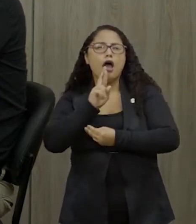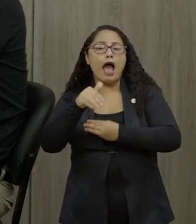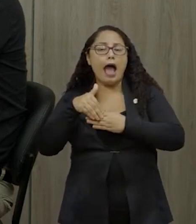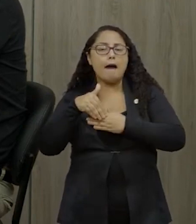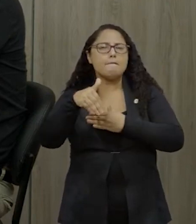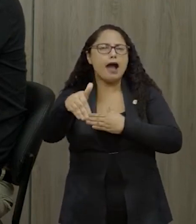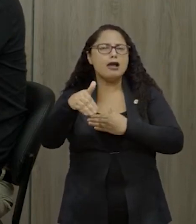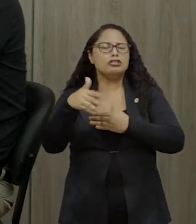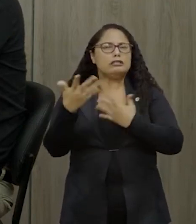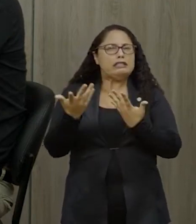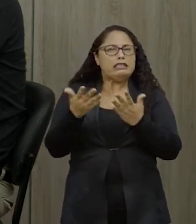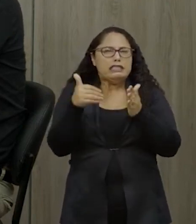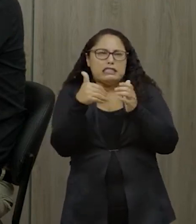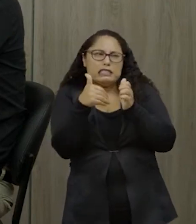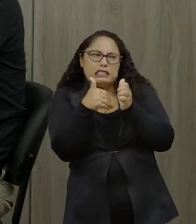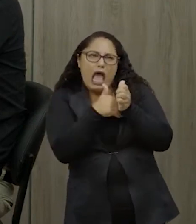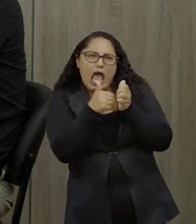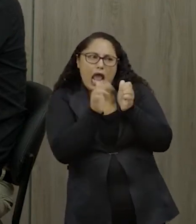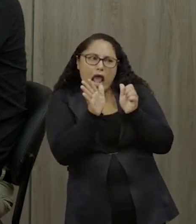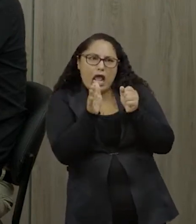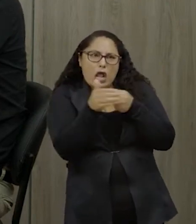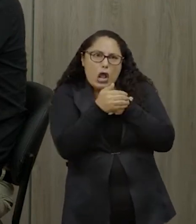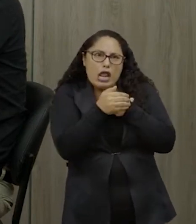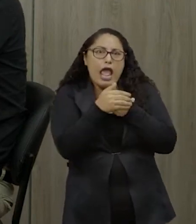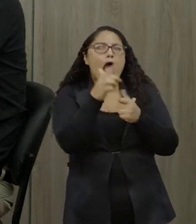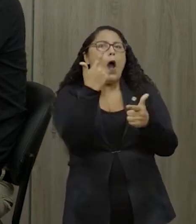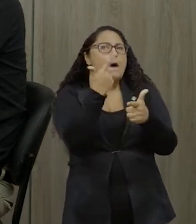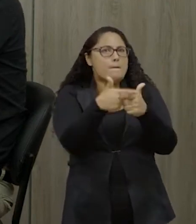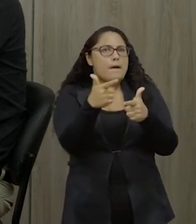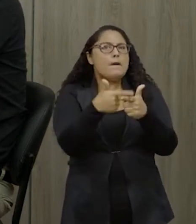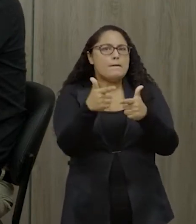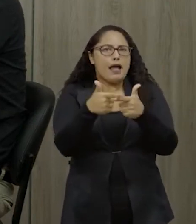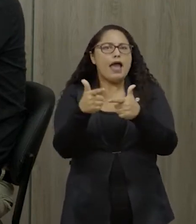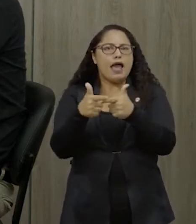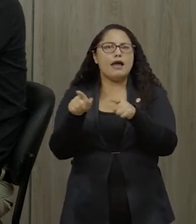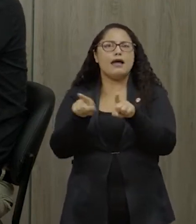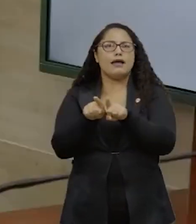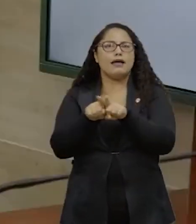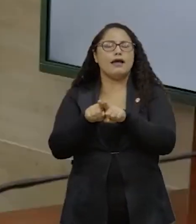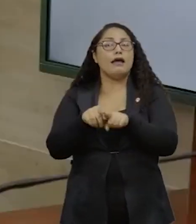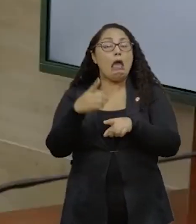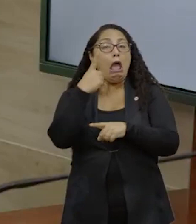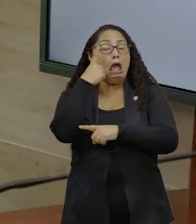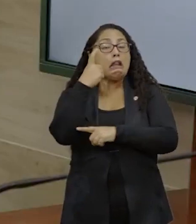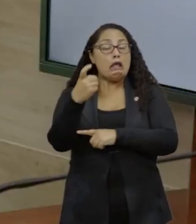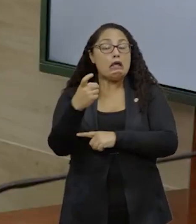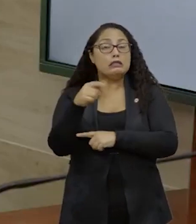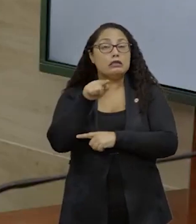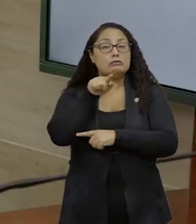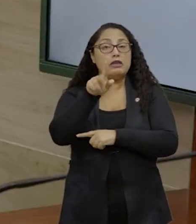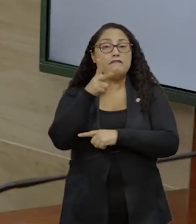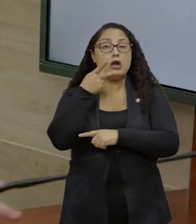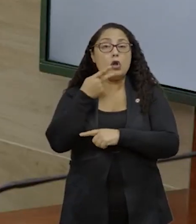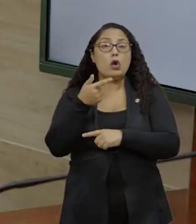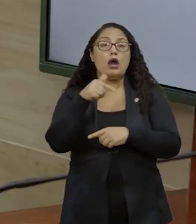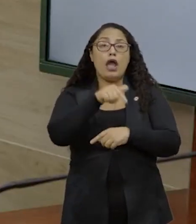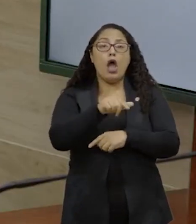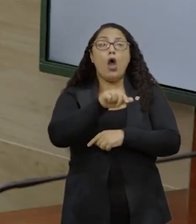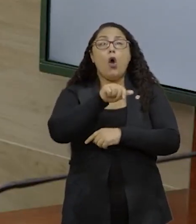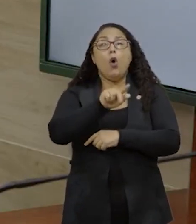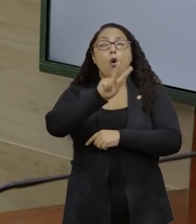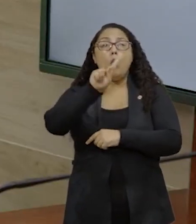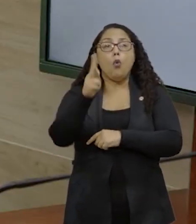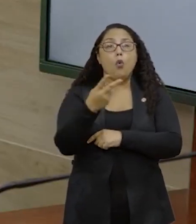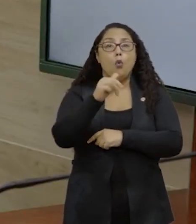de fontes meio que secretas. Secretas, esse que é o problema. Não, é até interessante isso, né? O famoso Wikipedia, né,